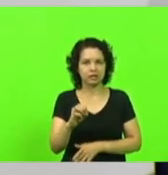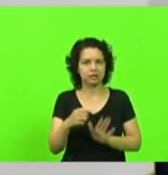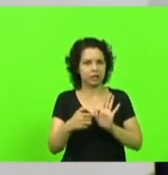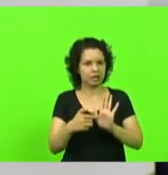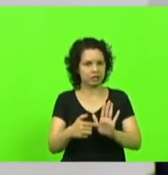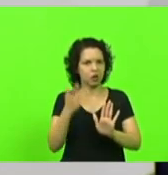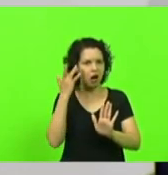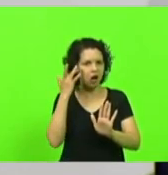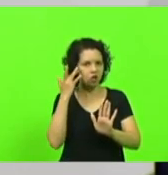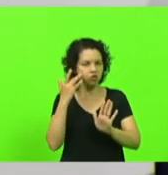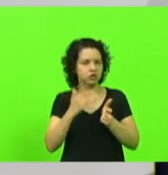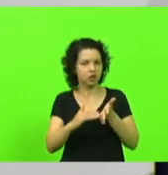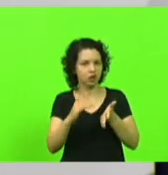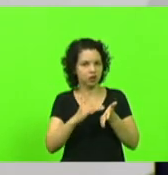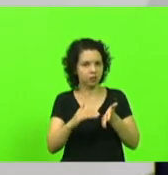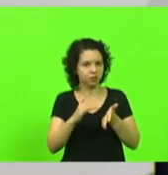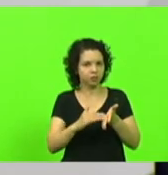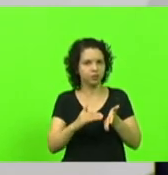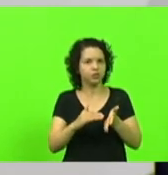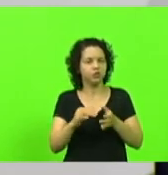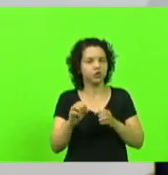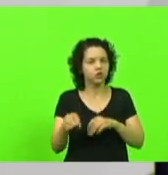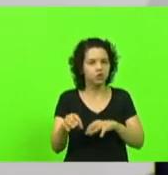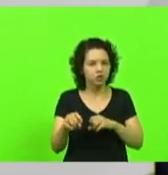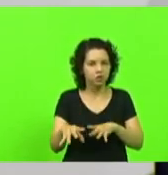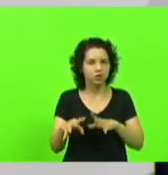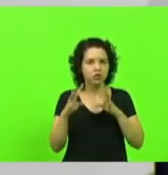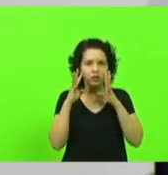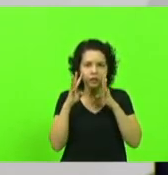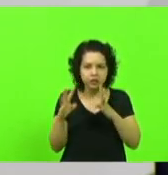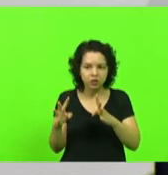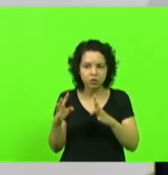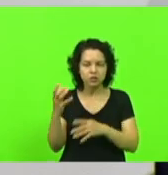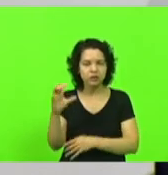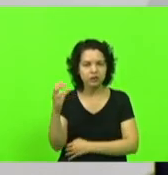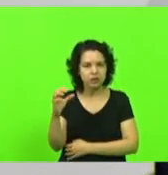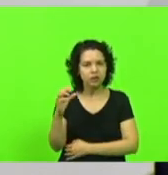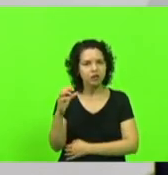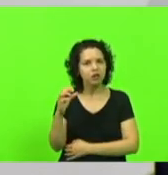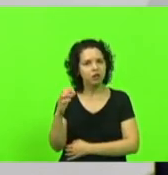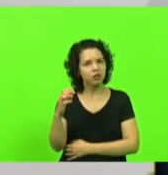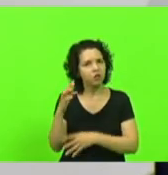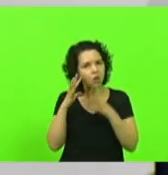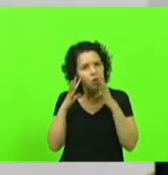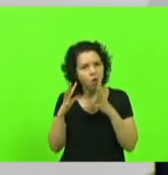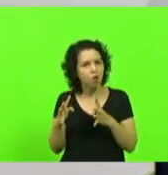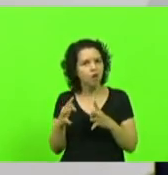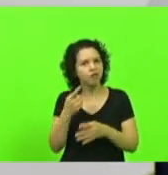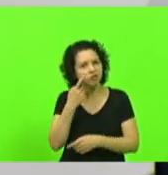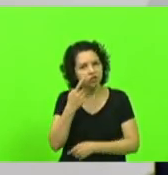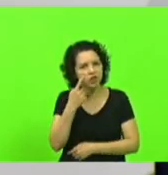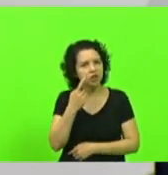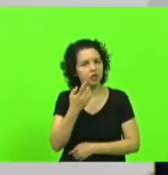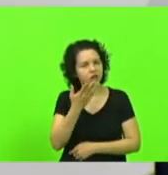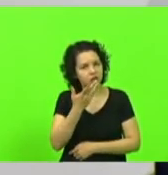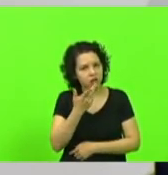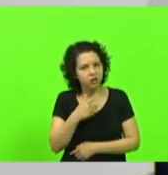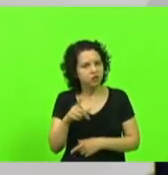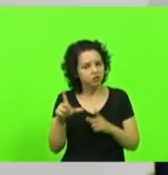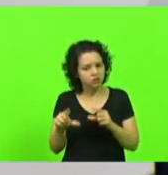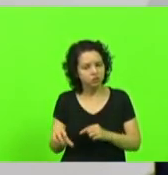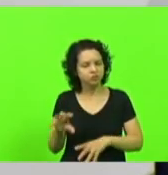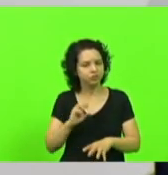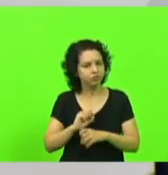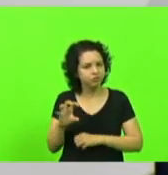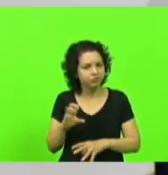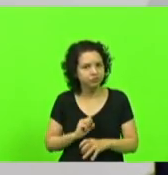para a Secretaria de Educação, só para que eles olhem a ciência, só isso. Olhem a ciência, vejam que as crianças são menos suscetíveis, elas se